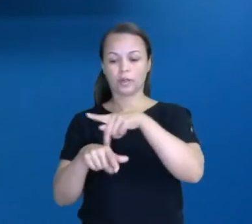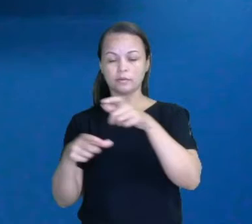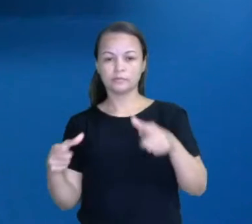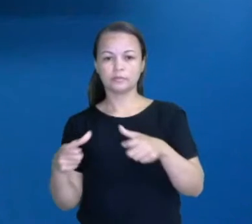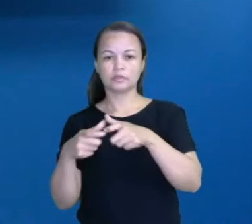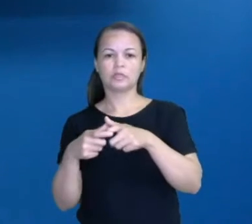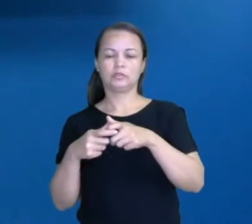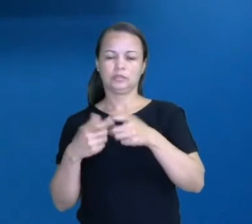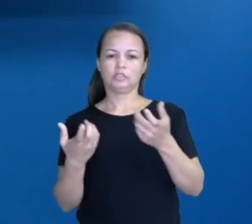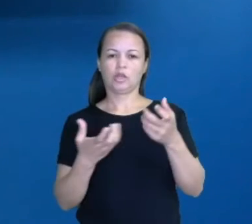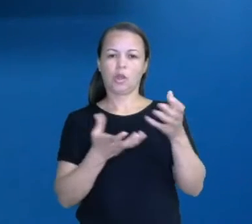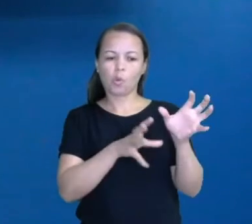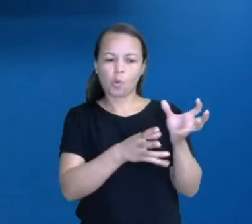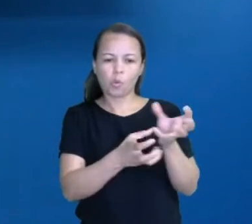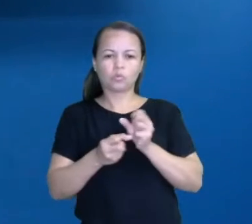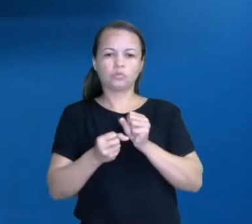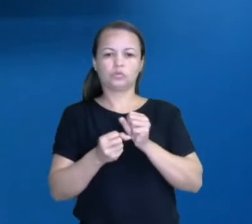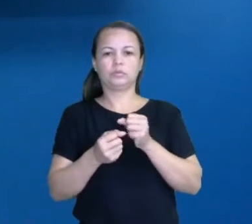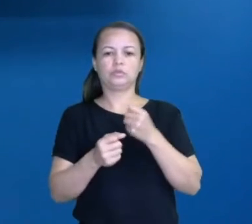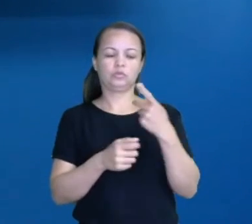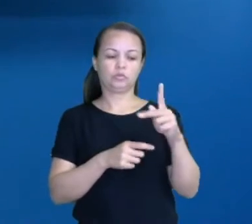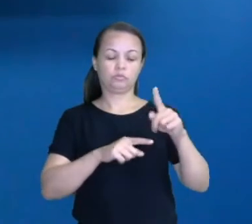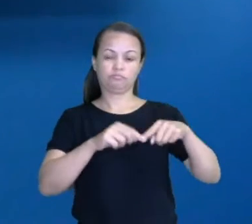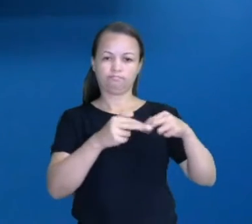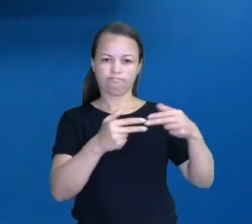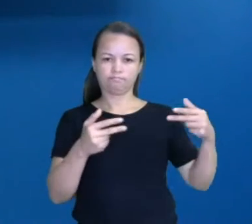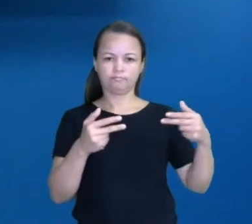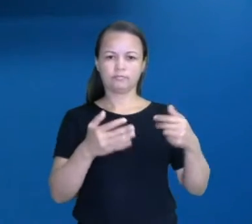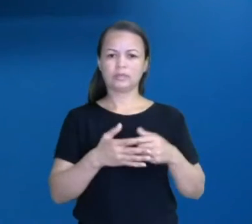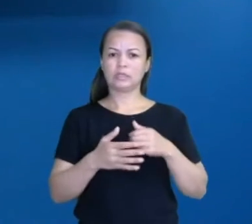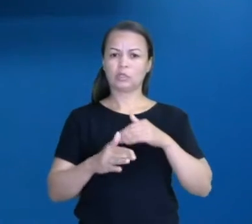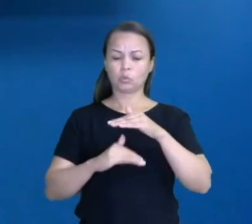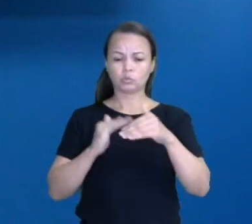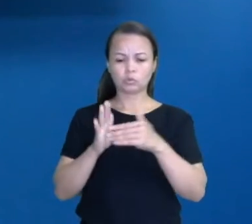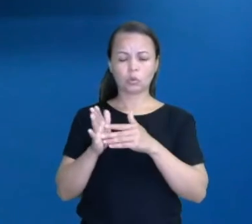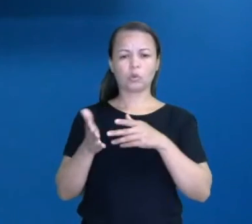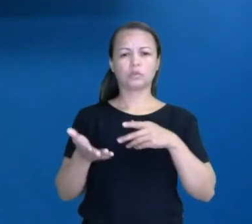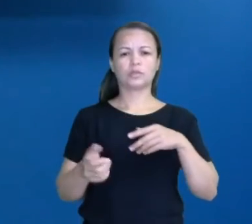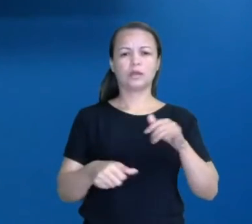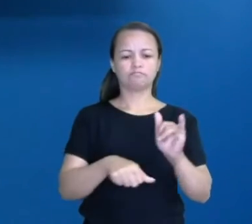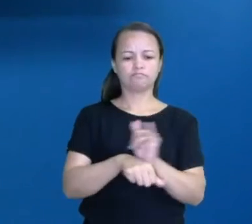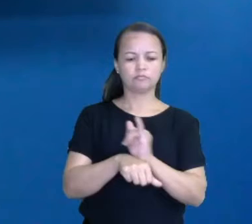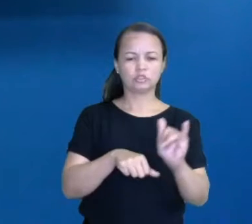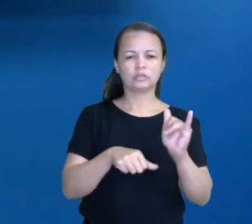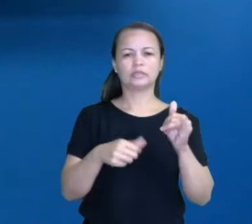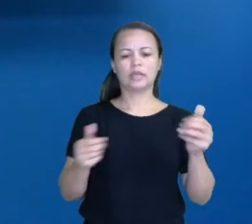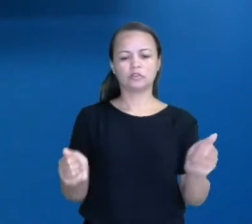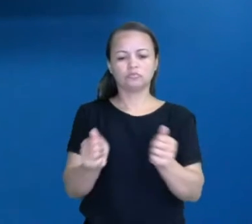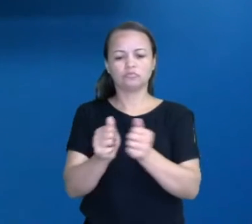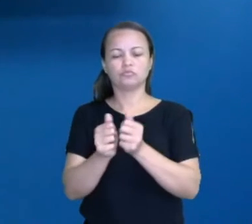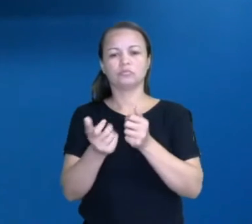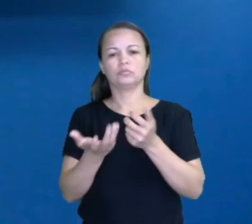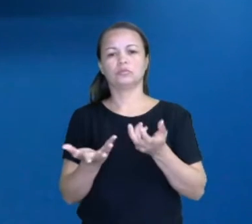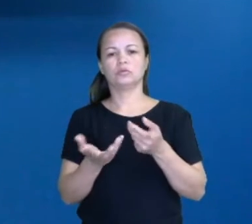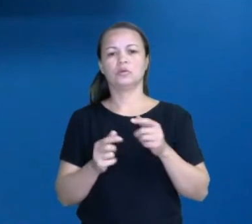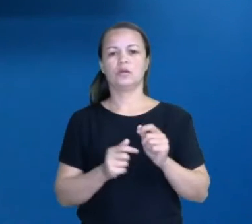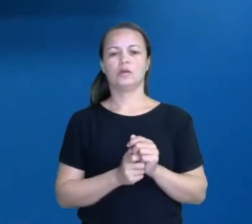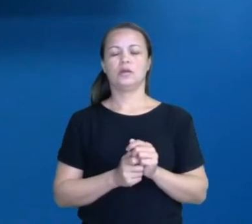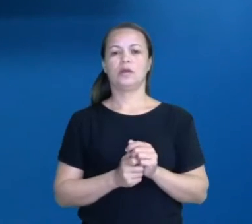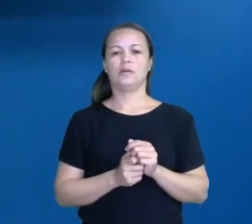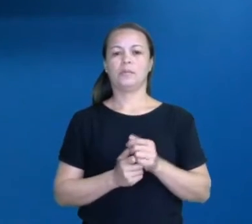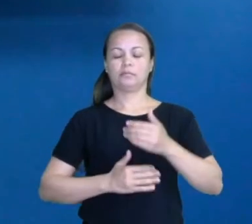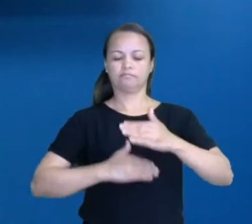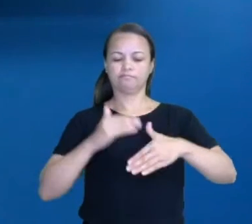seus produtos. Então, toda essa articulação junto a esses blocos para